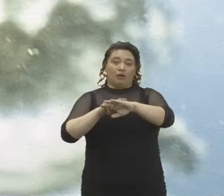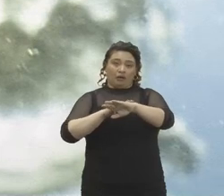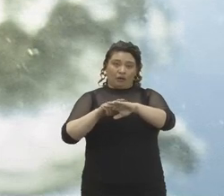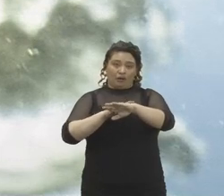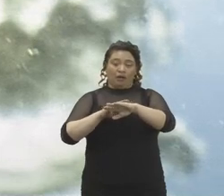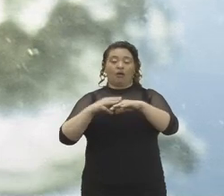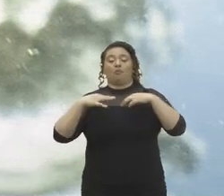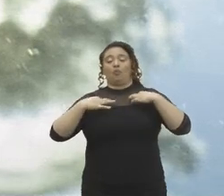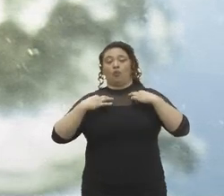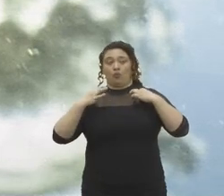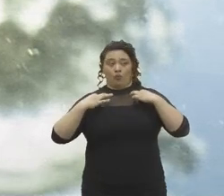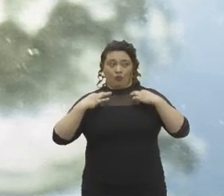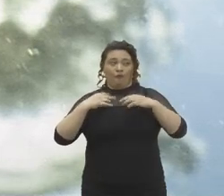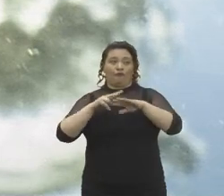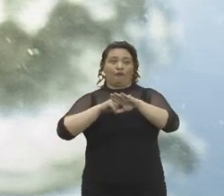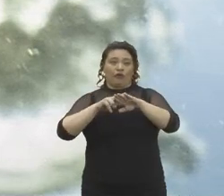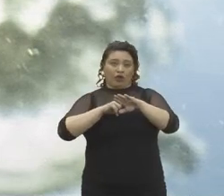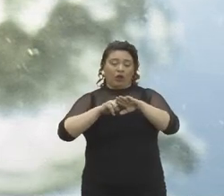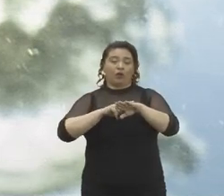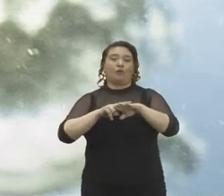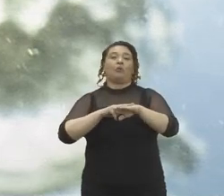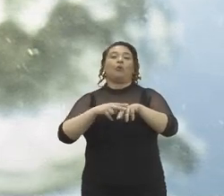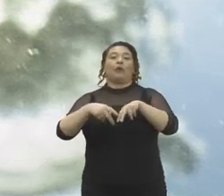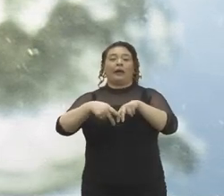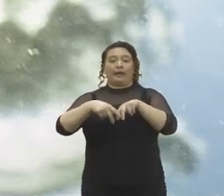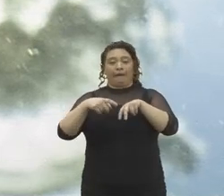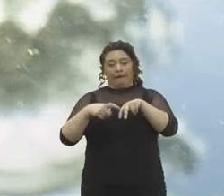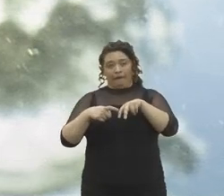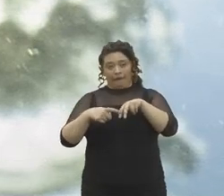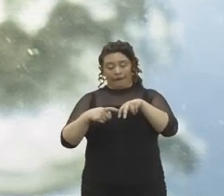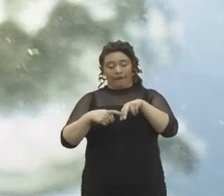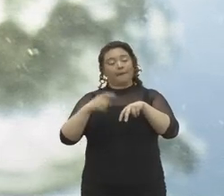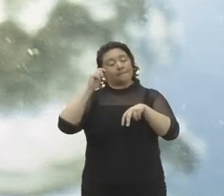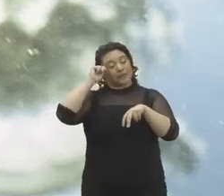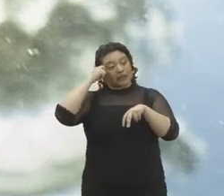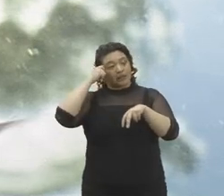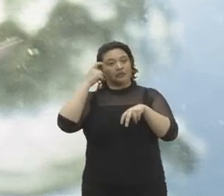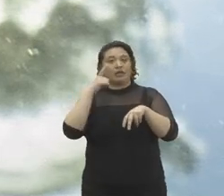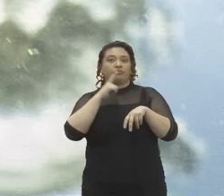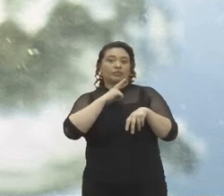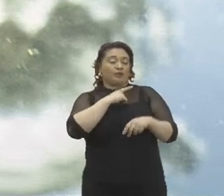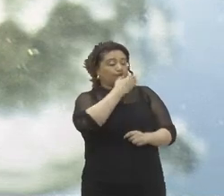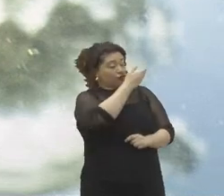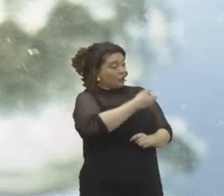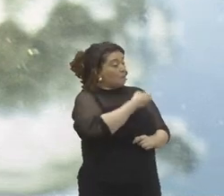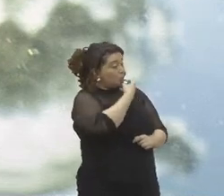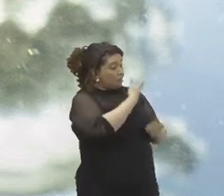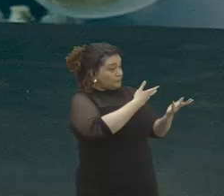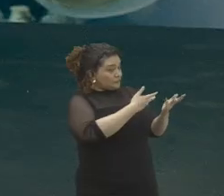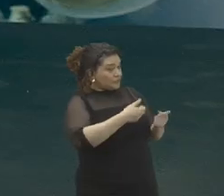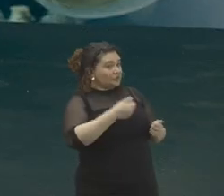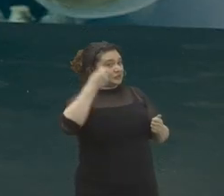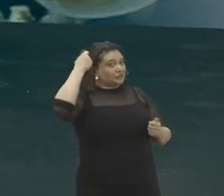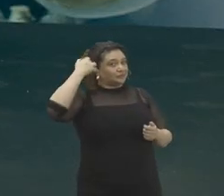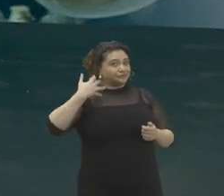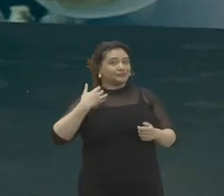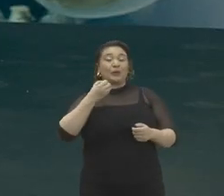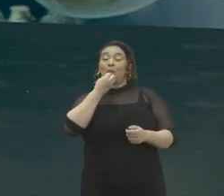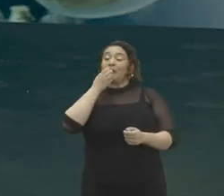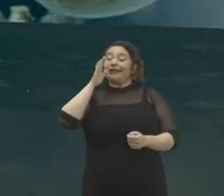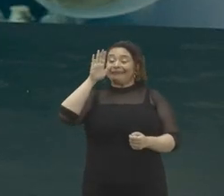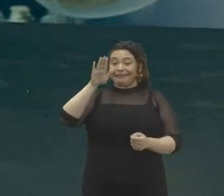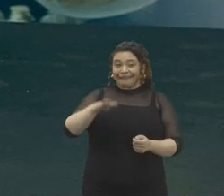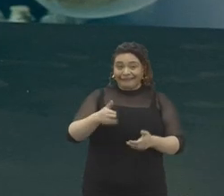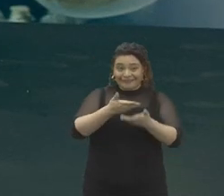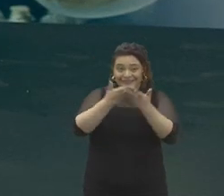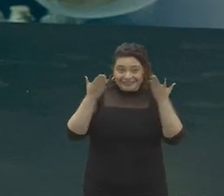uma blusa cor de vinho e uma calça preta Ernesto muito bem-vindo por favor faça su áudio de inscrição Boa tarde obrigado